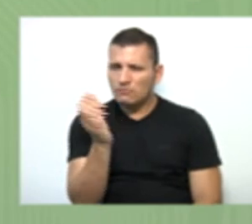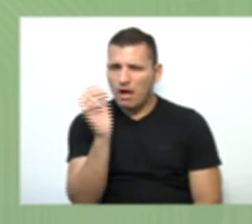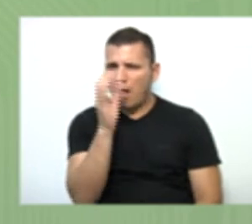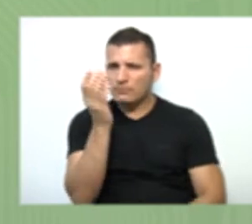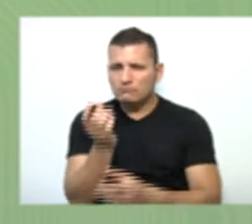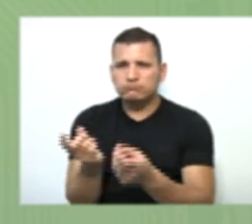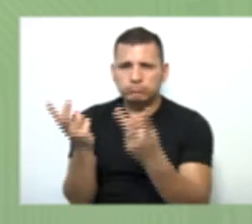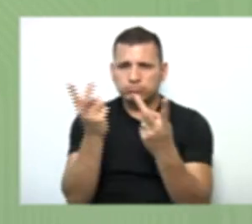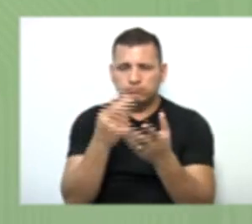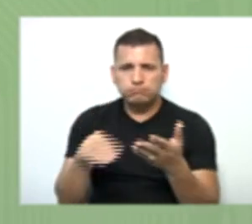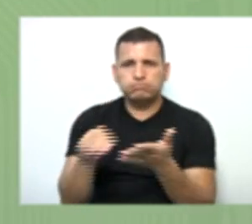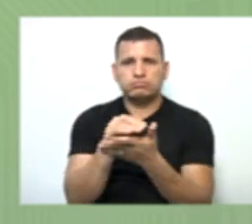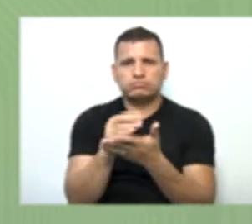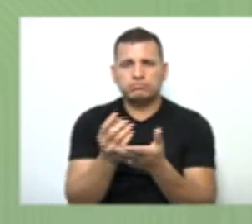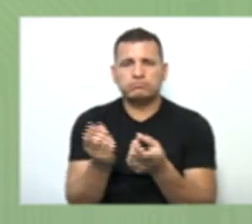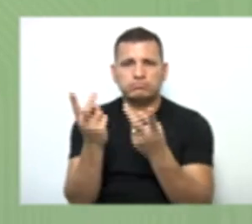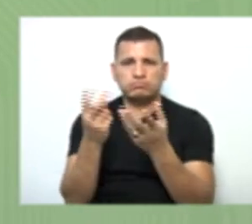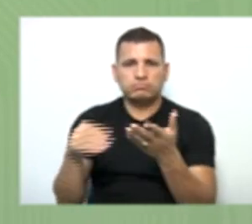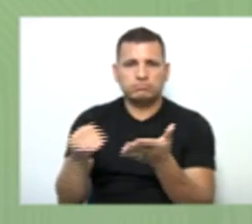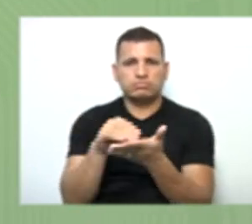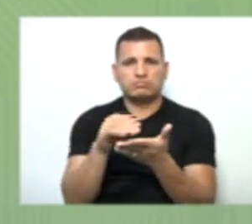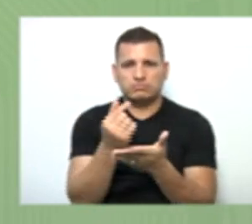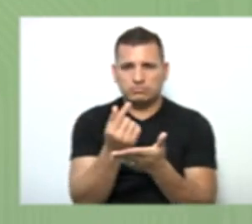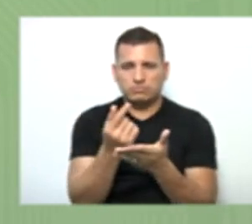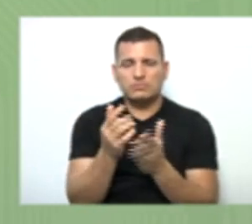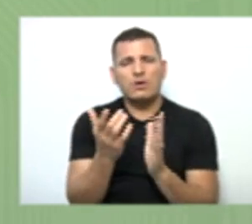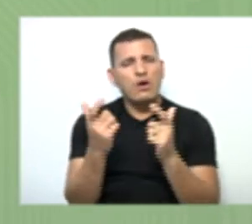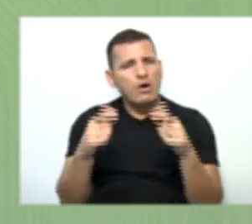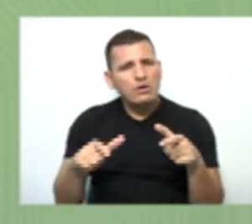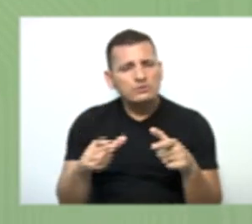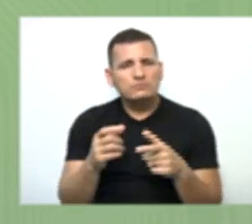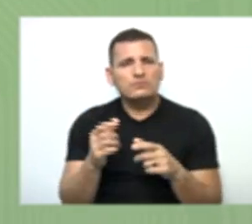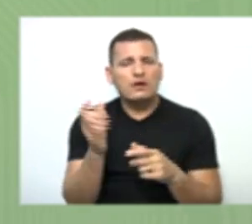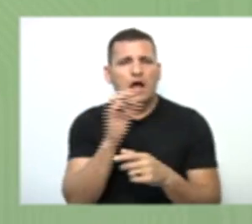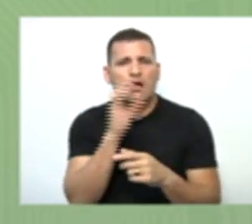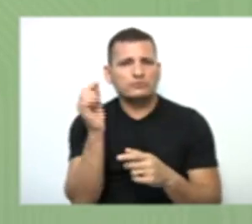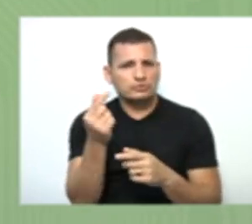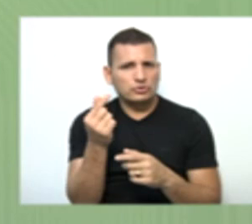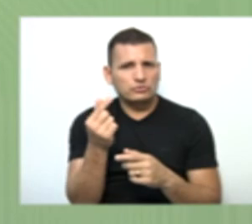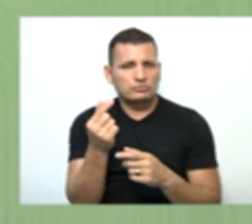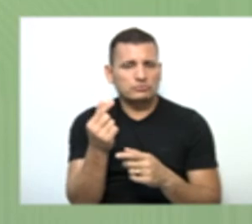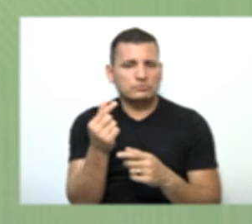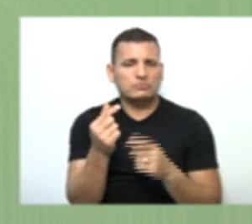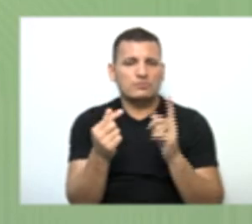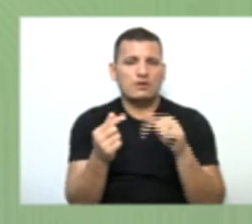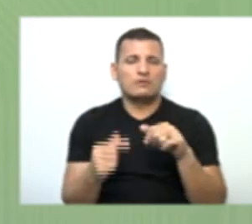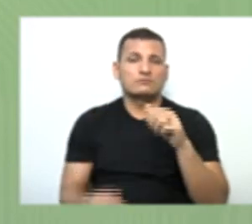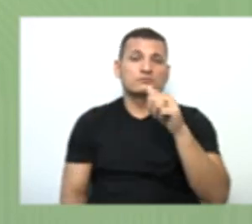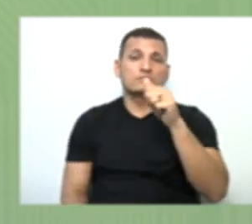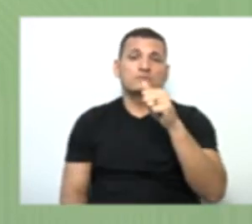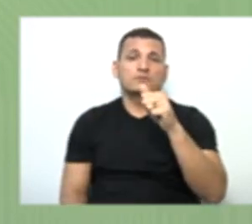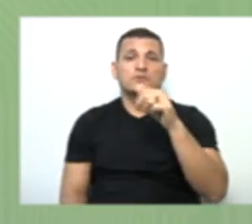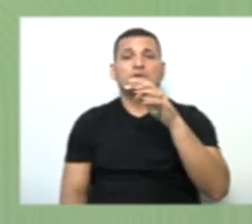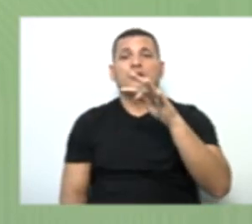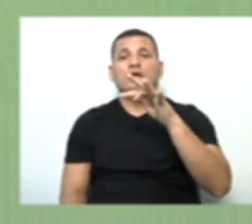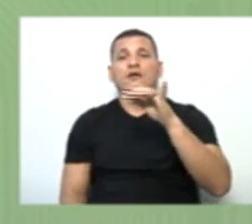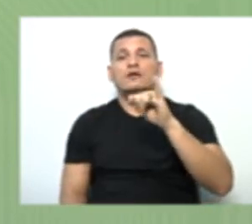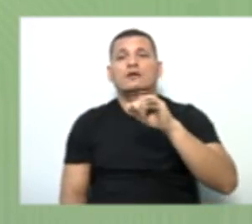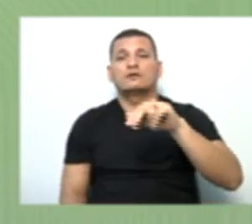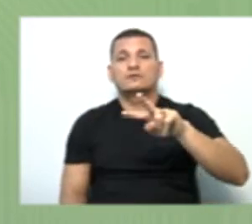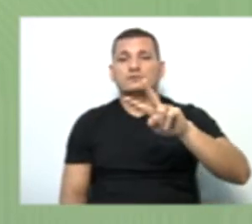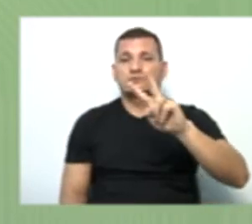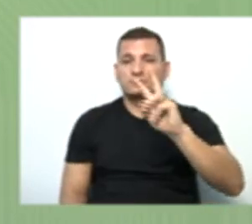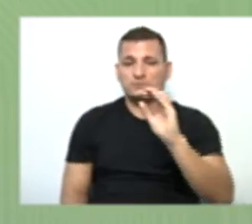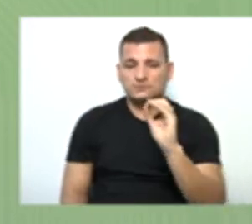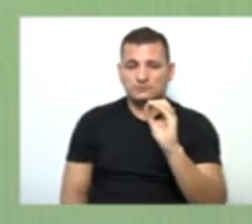Aonde é que vem por ordem que conseguimos transformar em dinheiro mais facilmente? É no ativo. Isso aí,